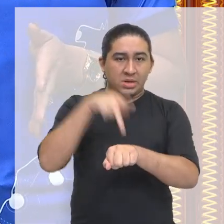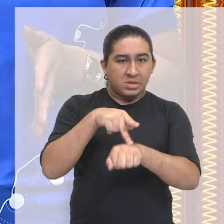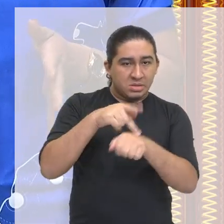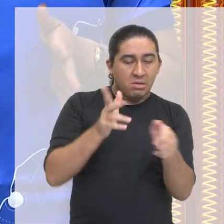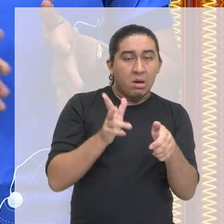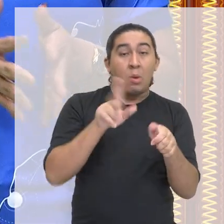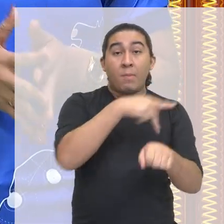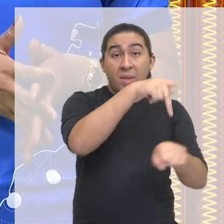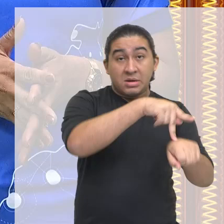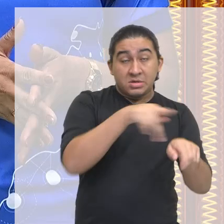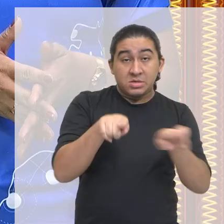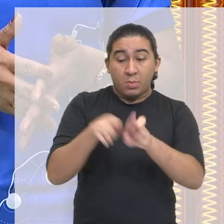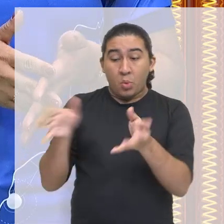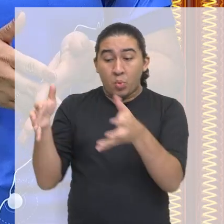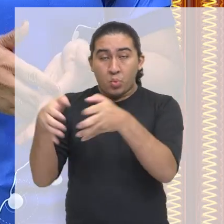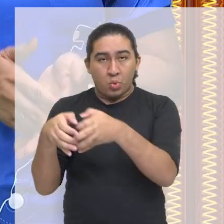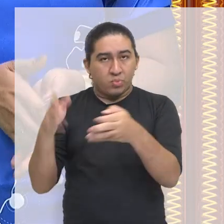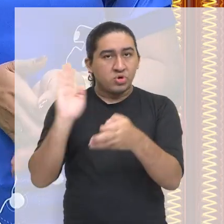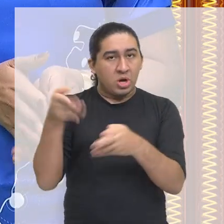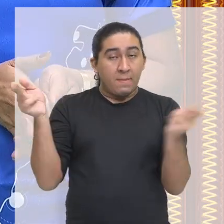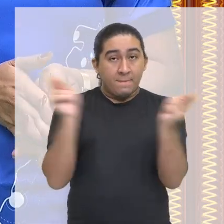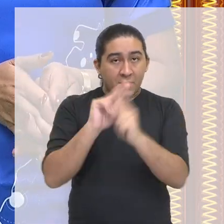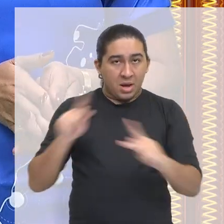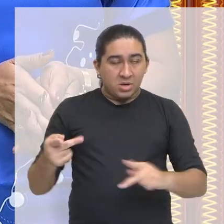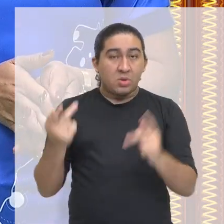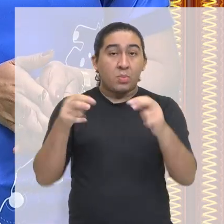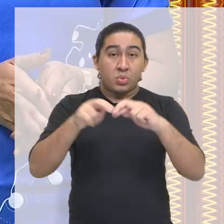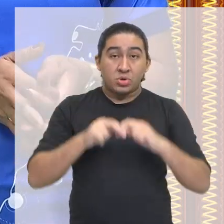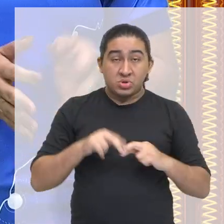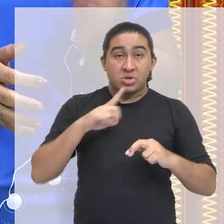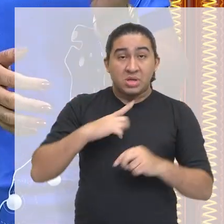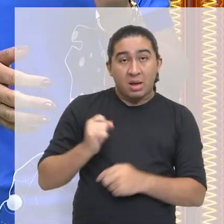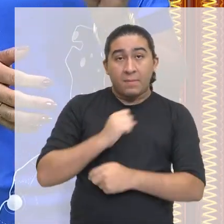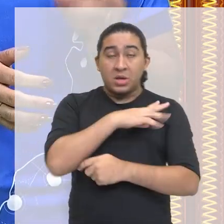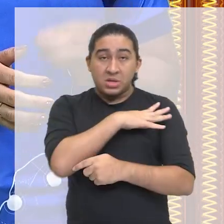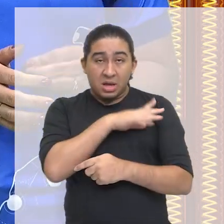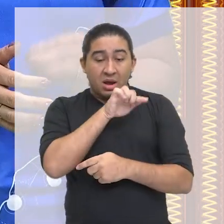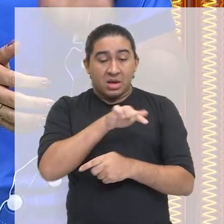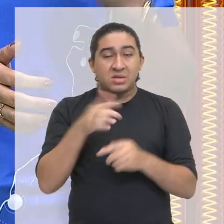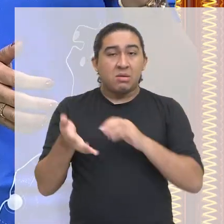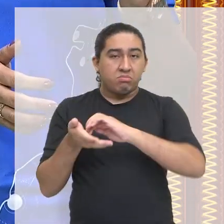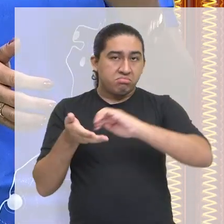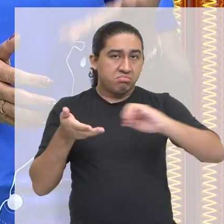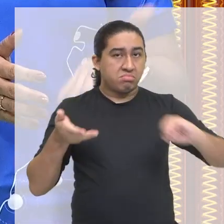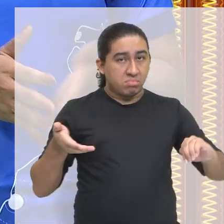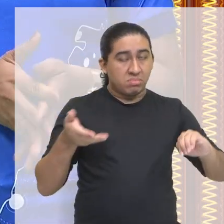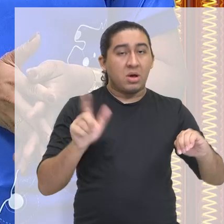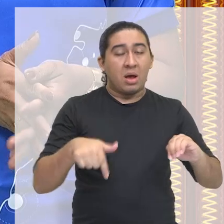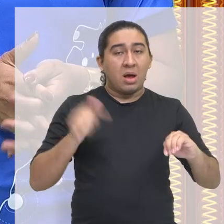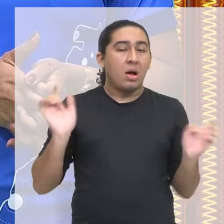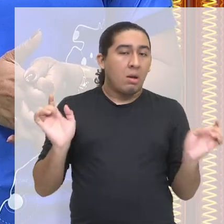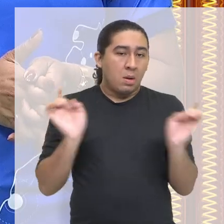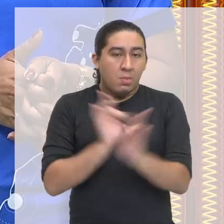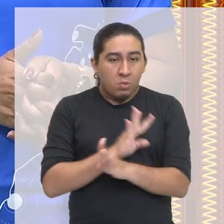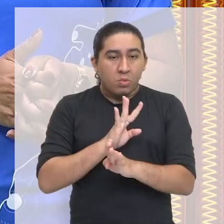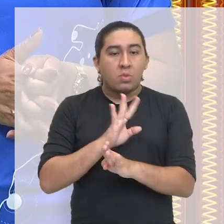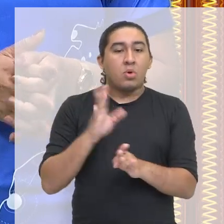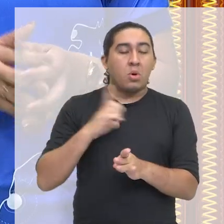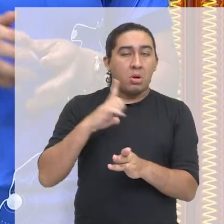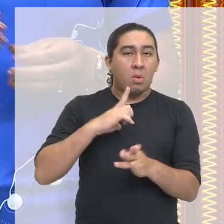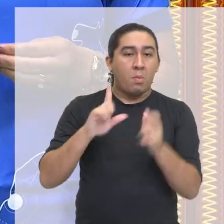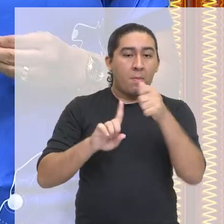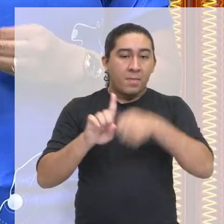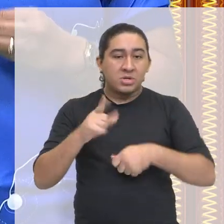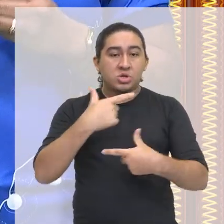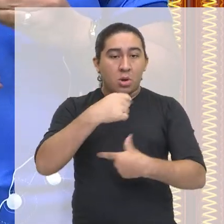o Talibã, levando à retirada das tropas americanas, concluído em agosto de